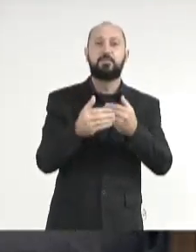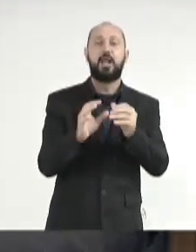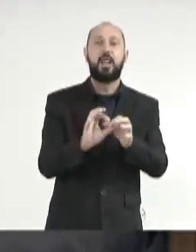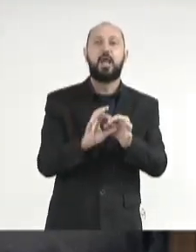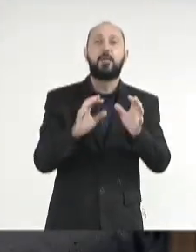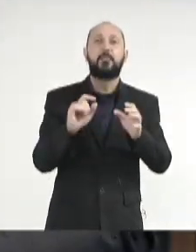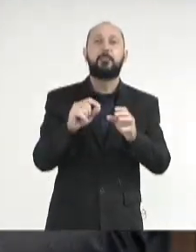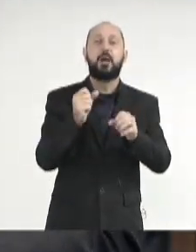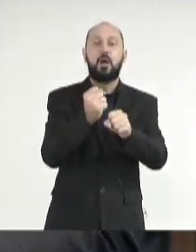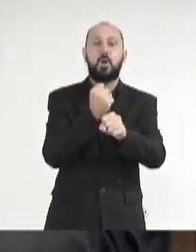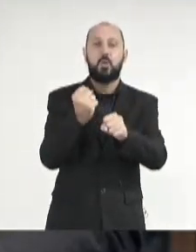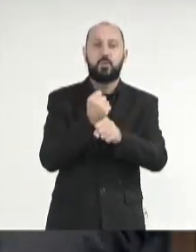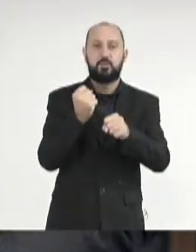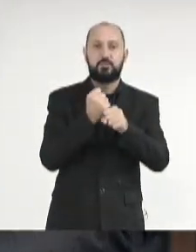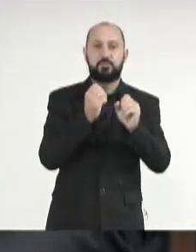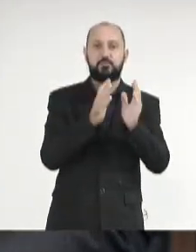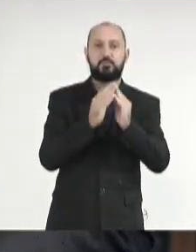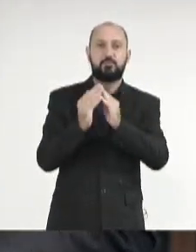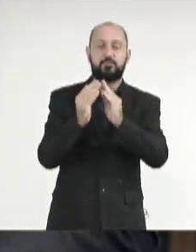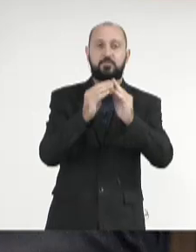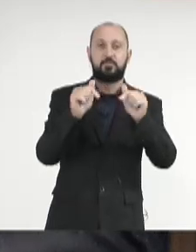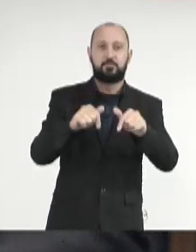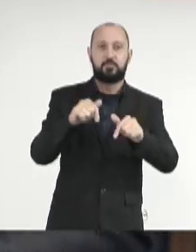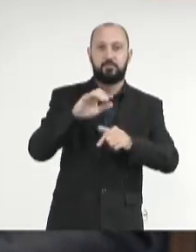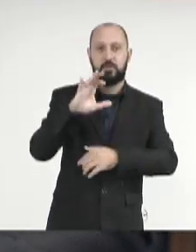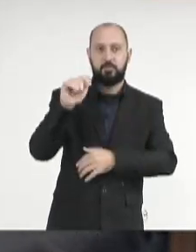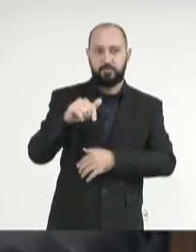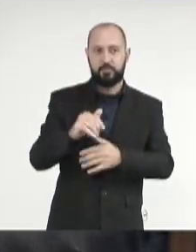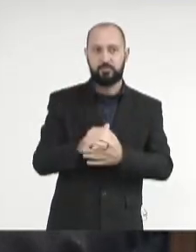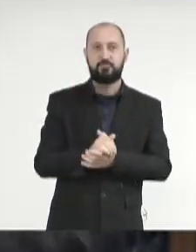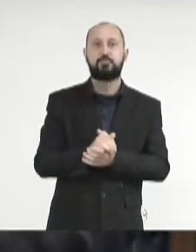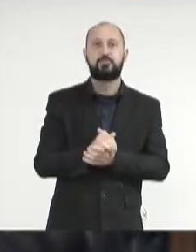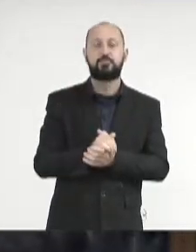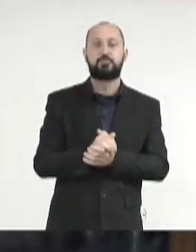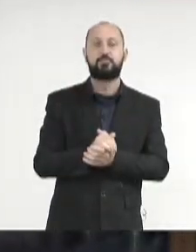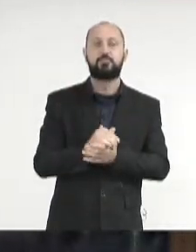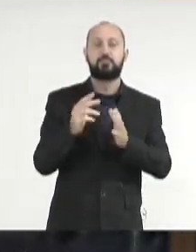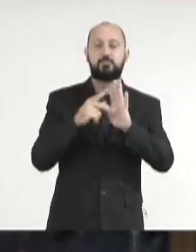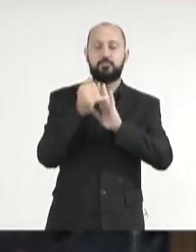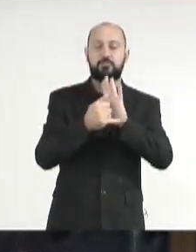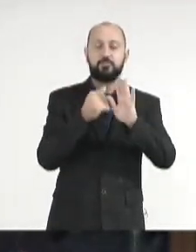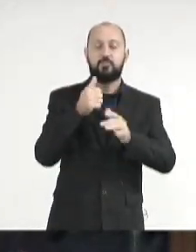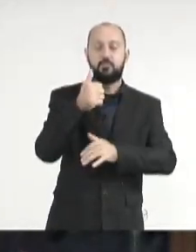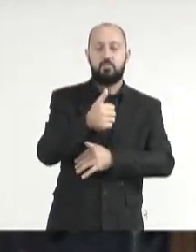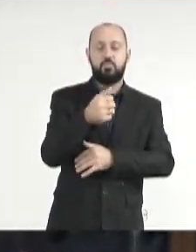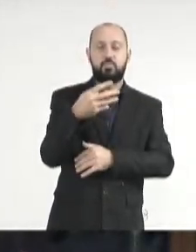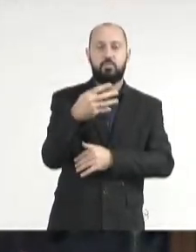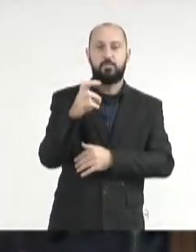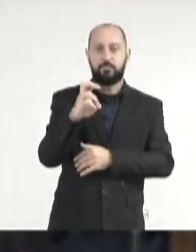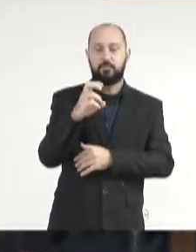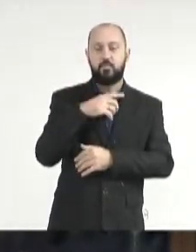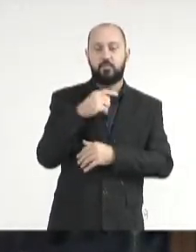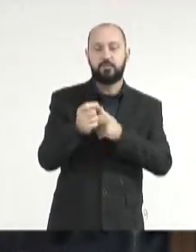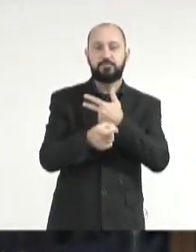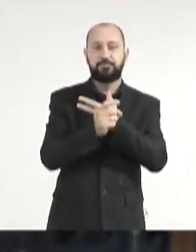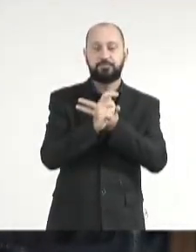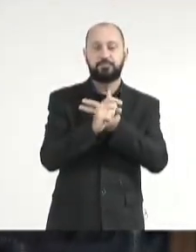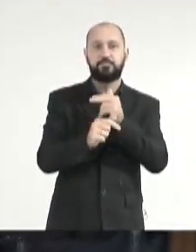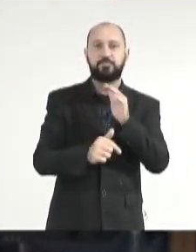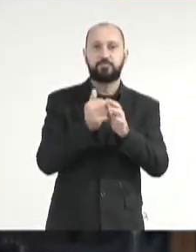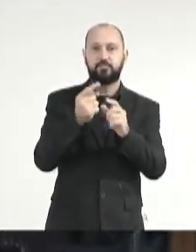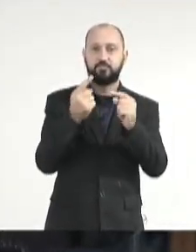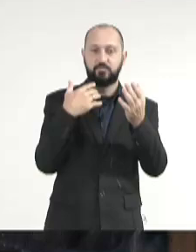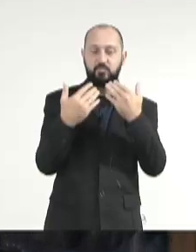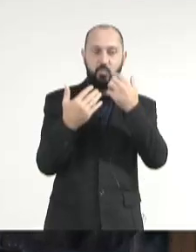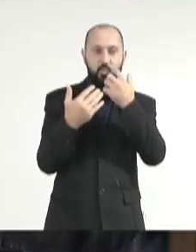reais para a construção de moradias aqui em Campo Grande. Bom, agora o projeto de lei 145 do Executivo, em segunda